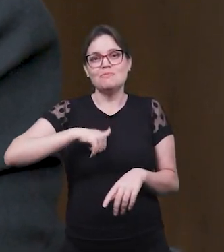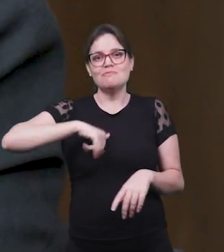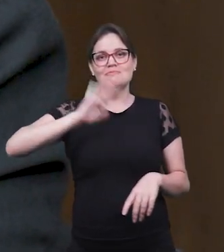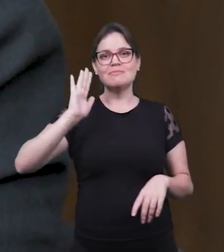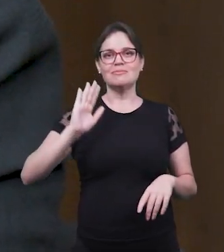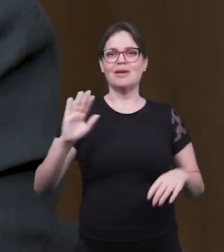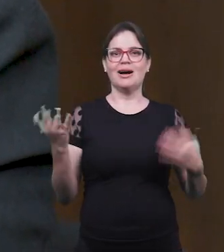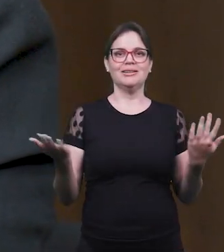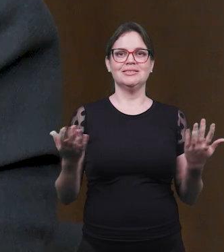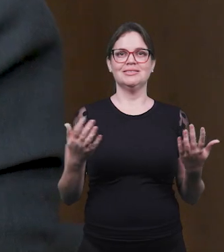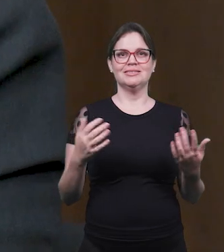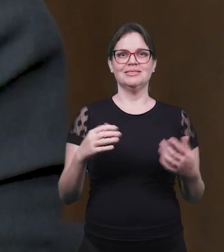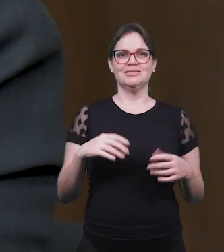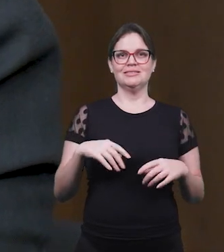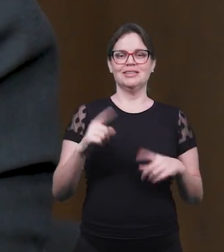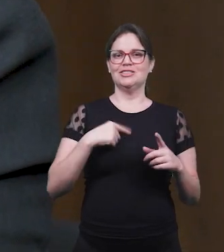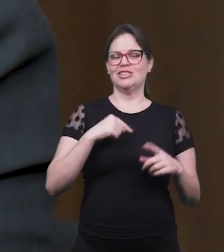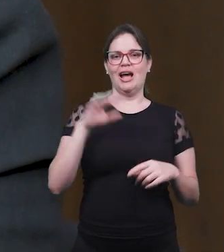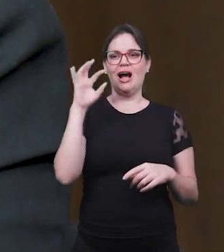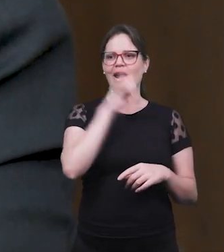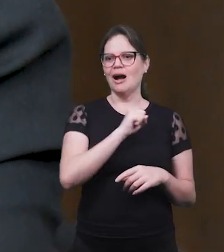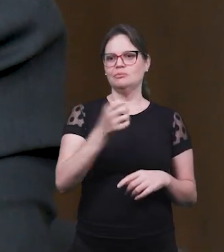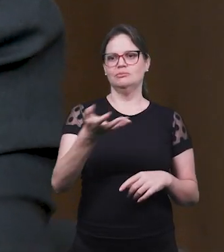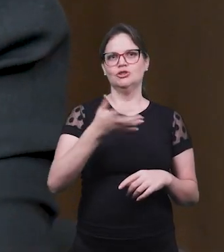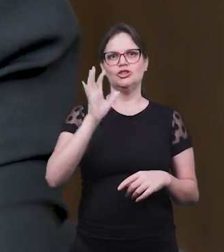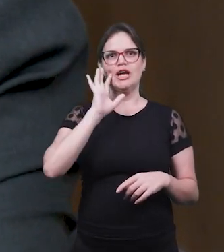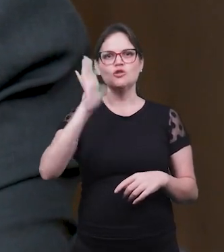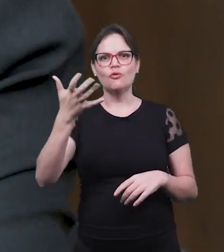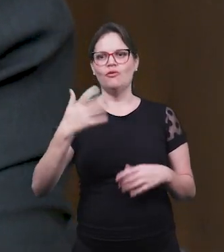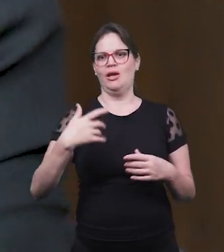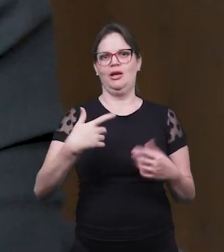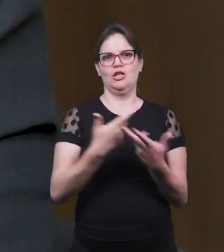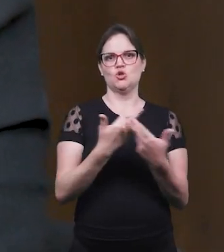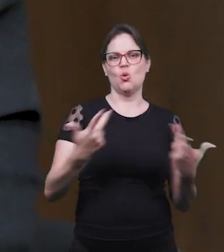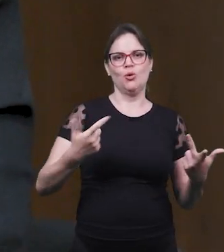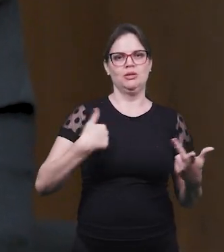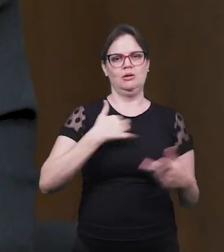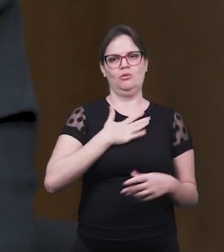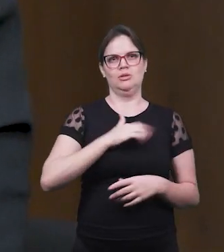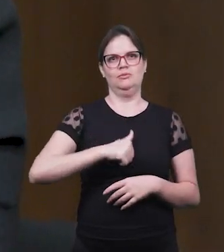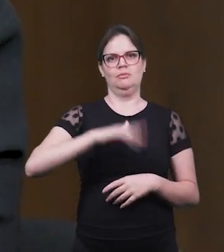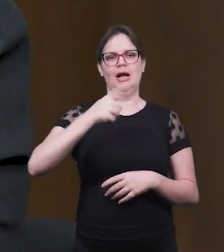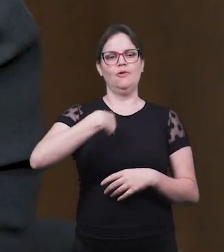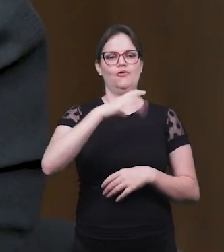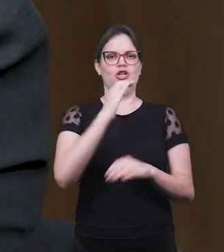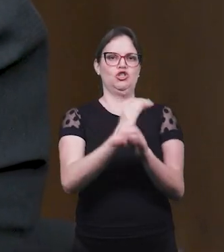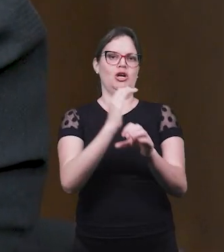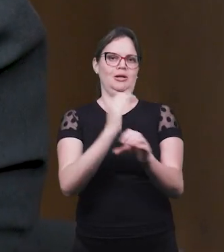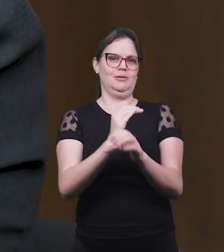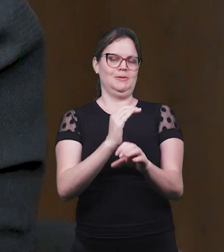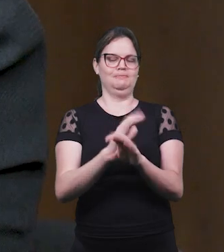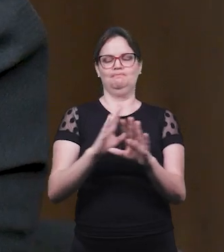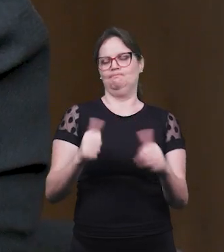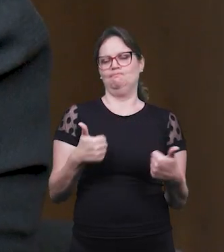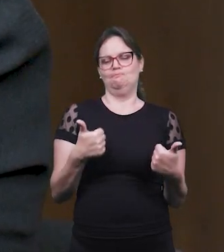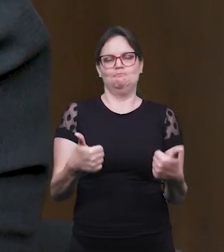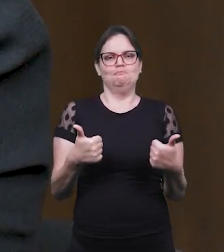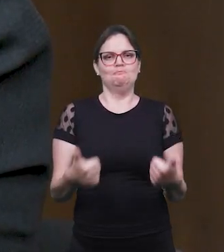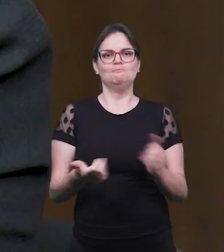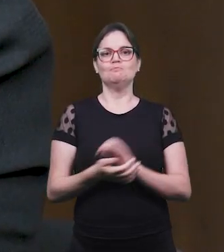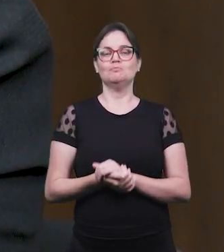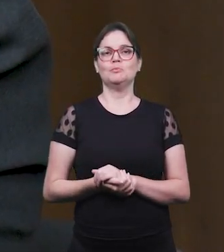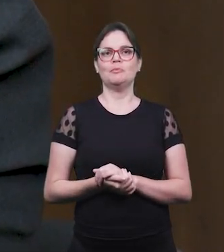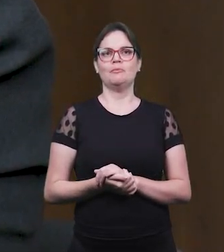do pragmatismo, da objetividade, de gostar de pegar para fazer. Então eu fui para engenharia. E